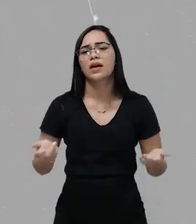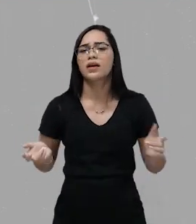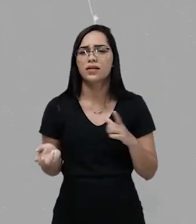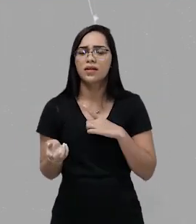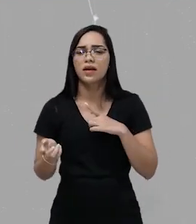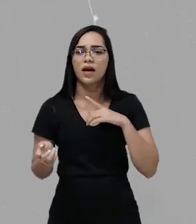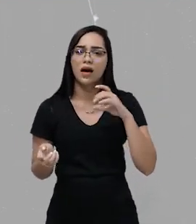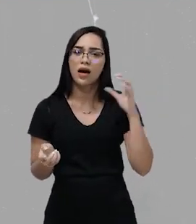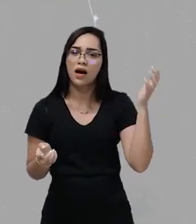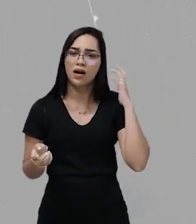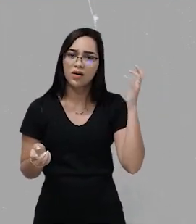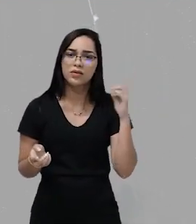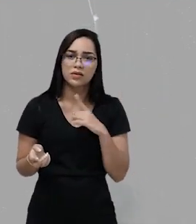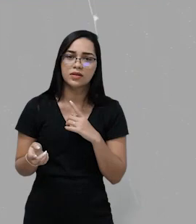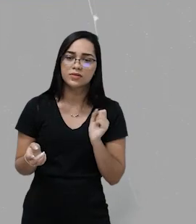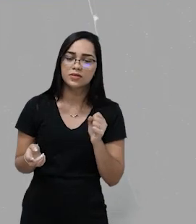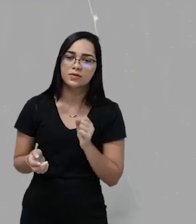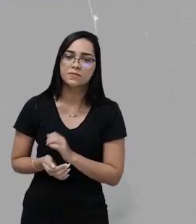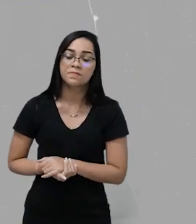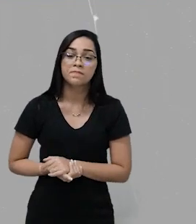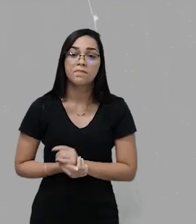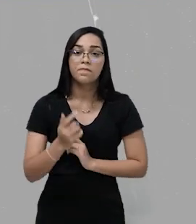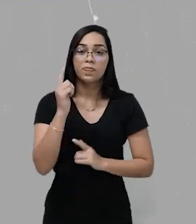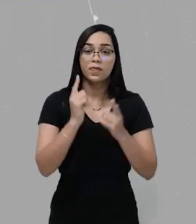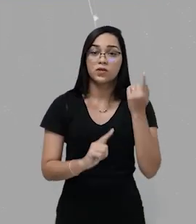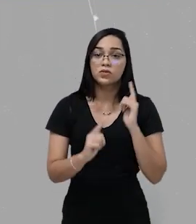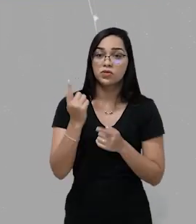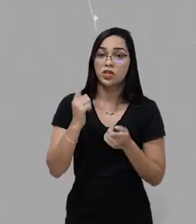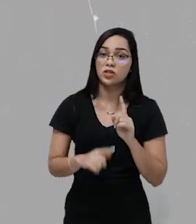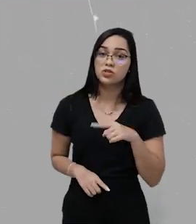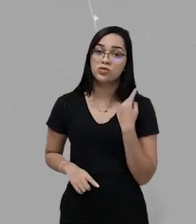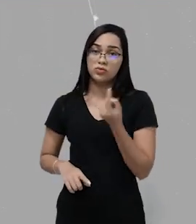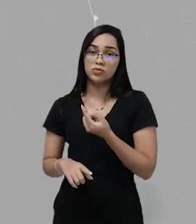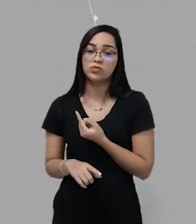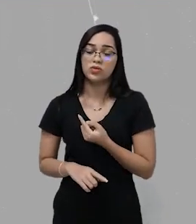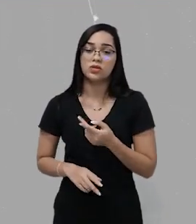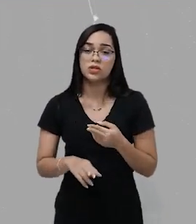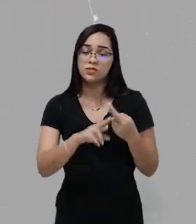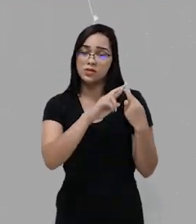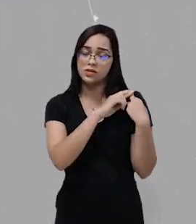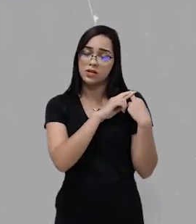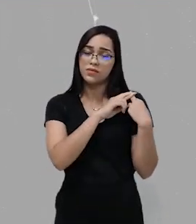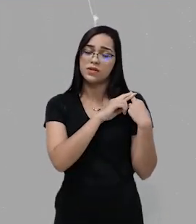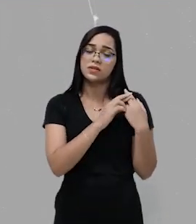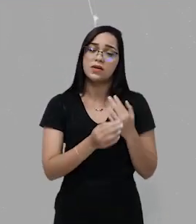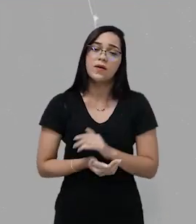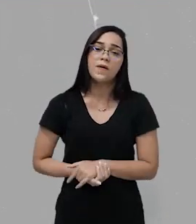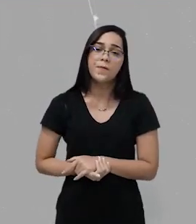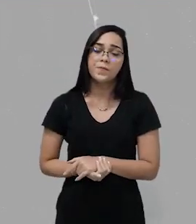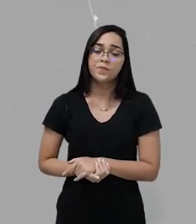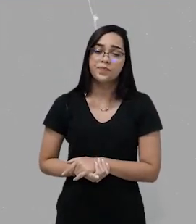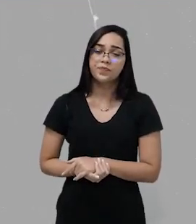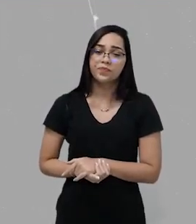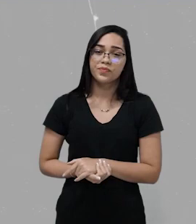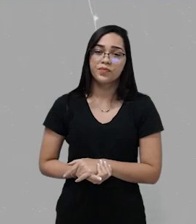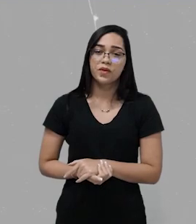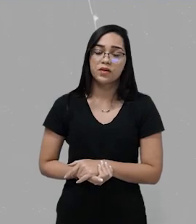A sonoplastia trabalha com isso. Os gestos, né? Nós somos responsáveis por eles, pelos gestos.